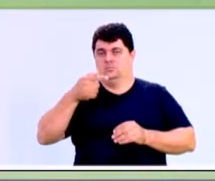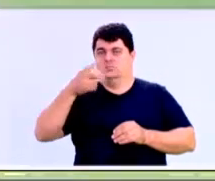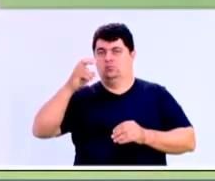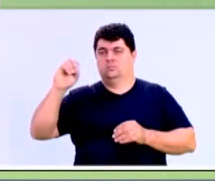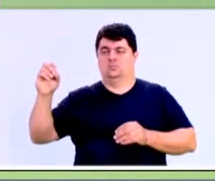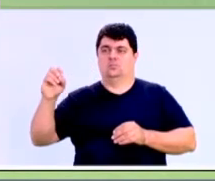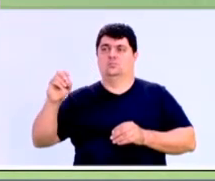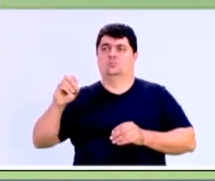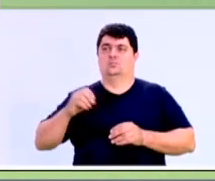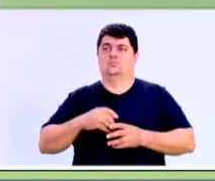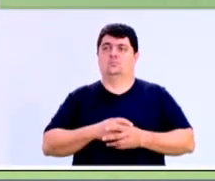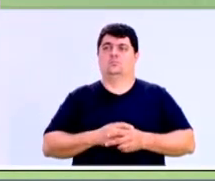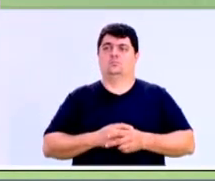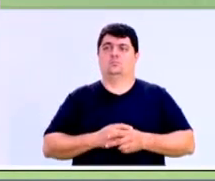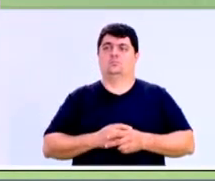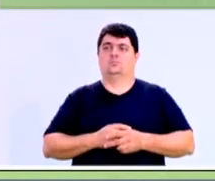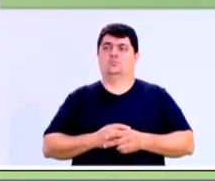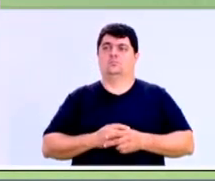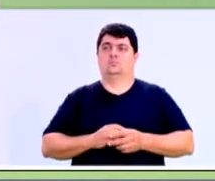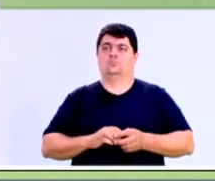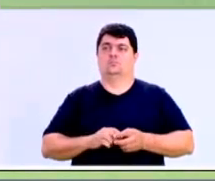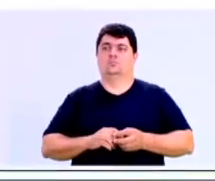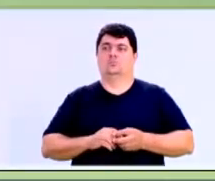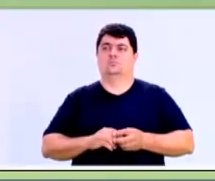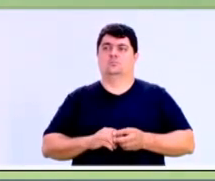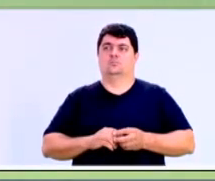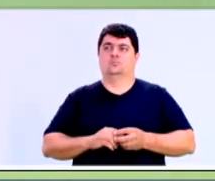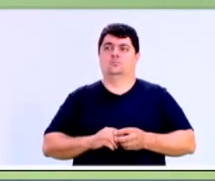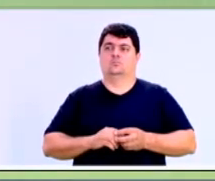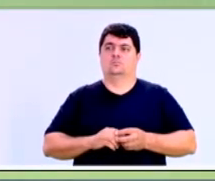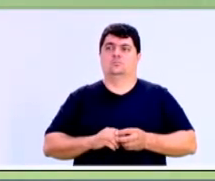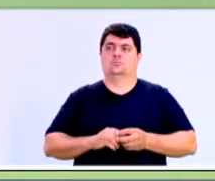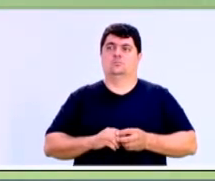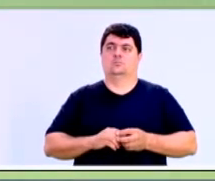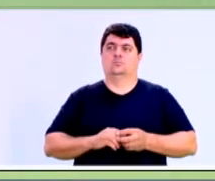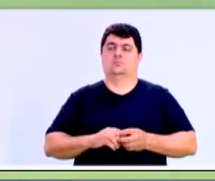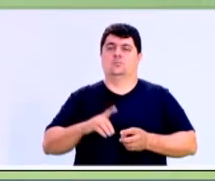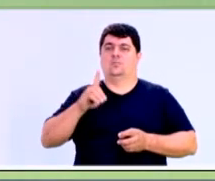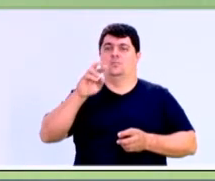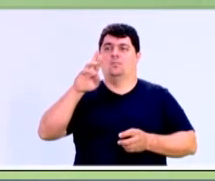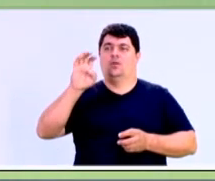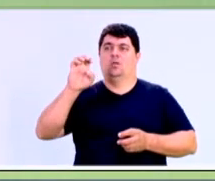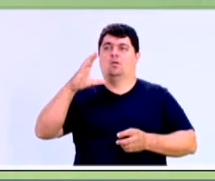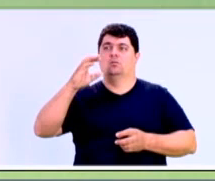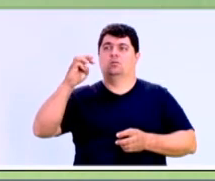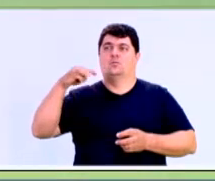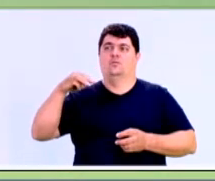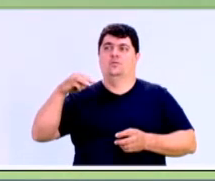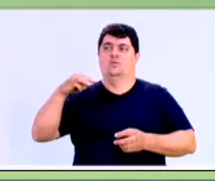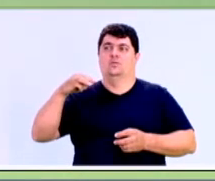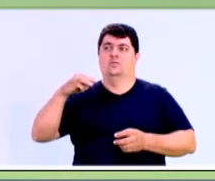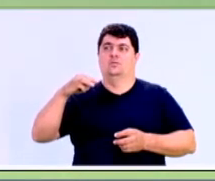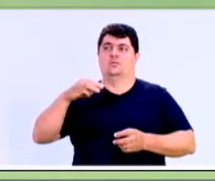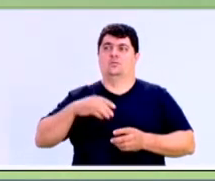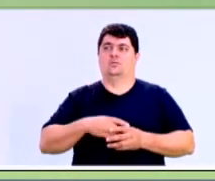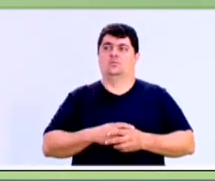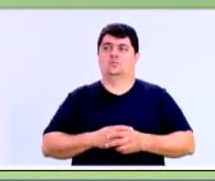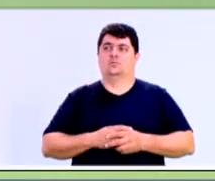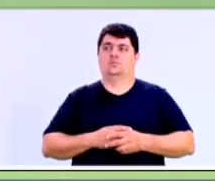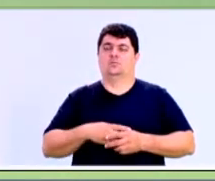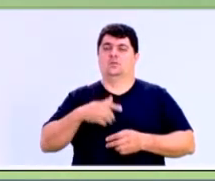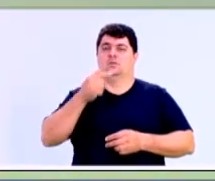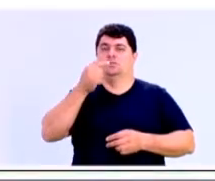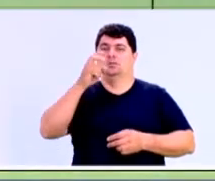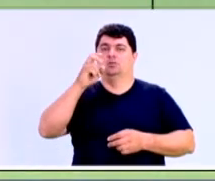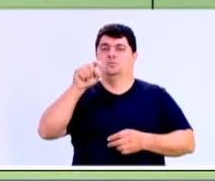meu CMV. Meu CMV, eu estou pegando meu CMV da demonstração de resultado do exercício. Não é